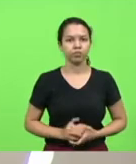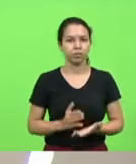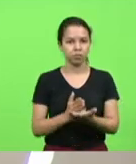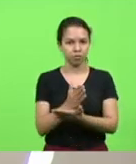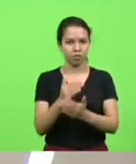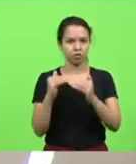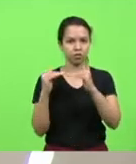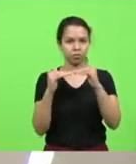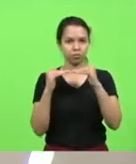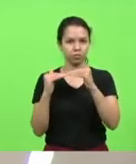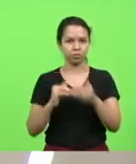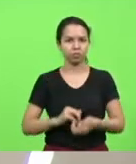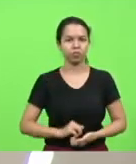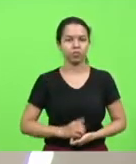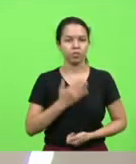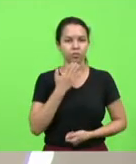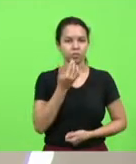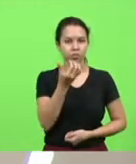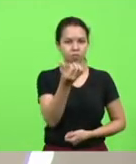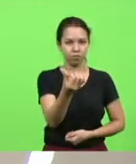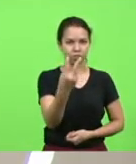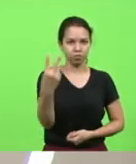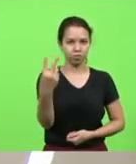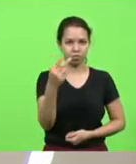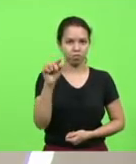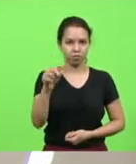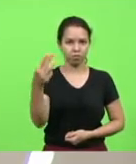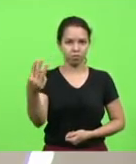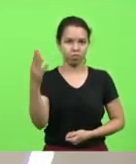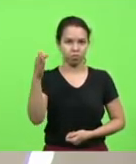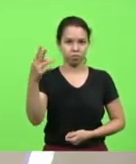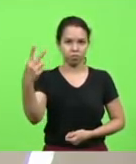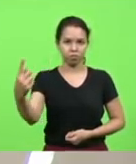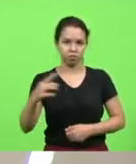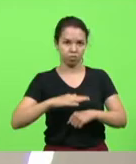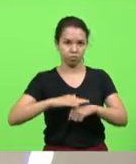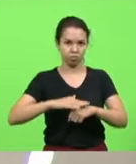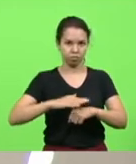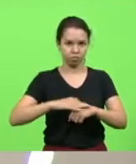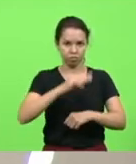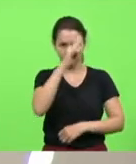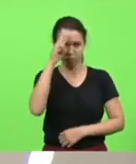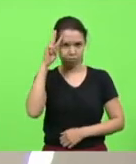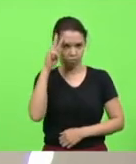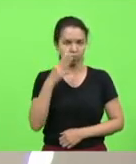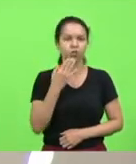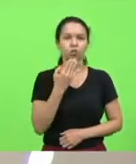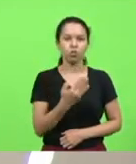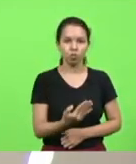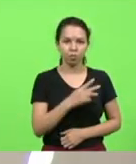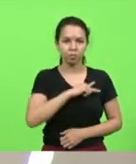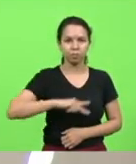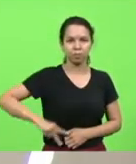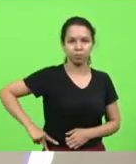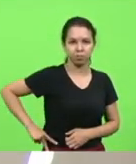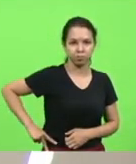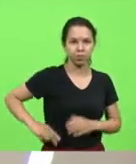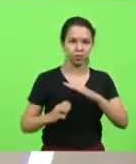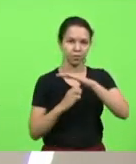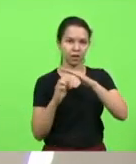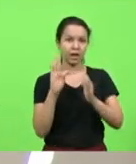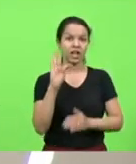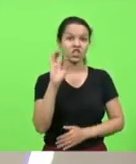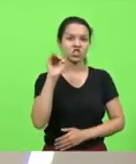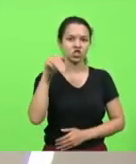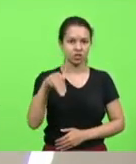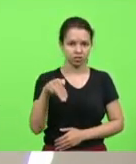por unanimidade. Requerimento 622.3/2021, autoria deputado Valnei Weber, solicitando ao presidente da empresa TIM a instalação